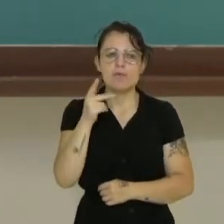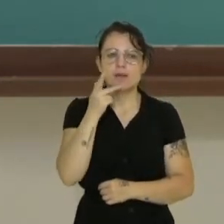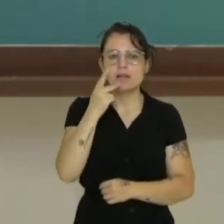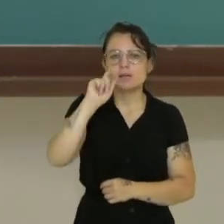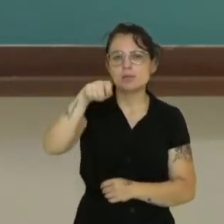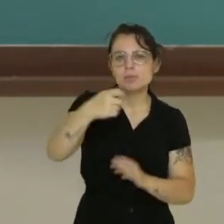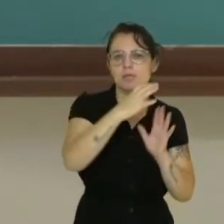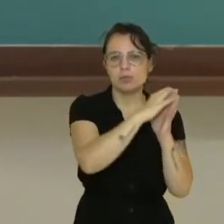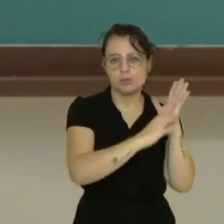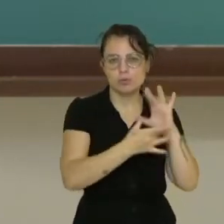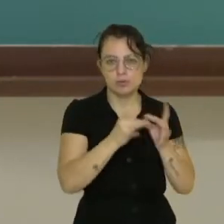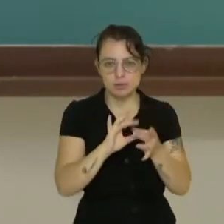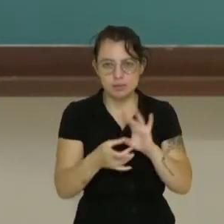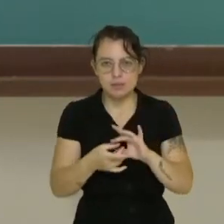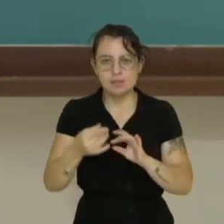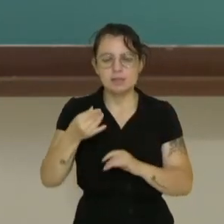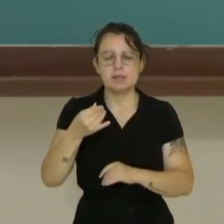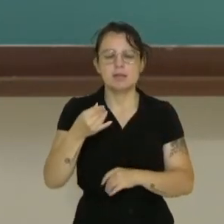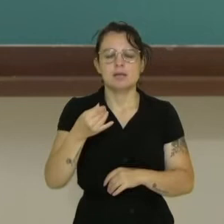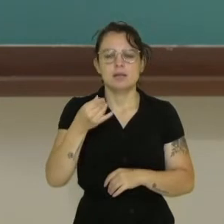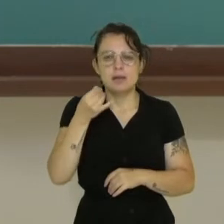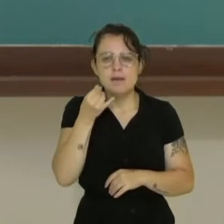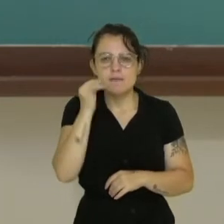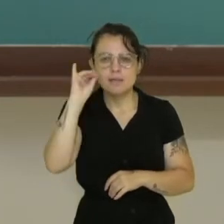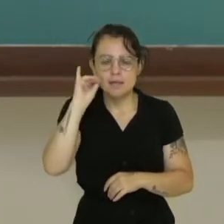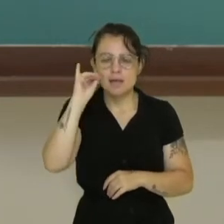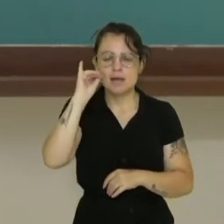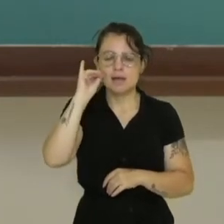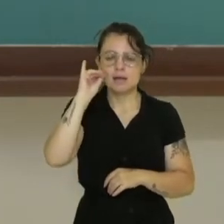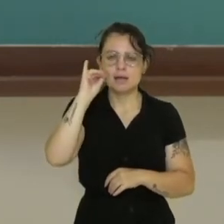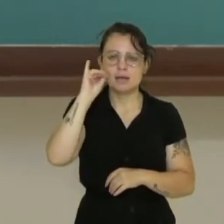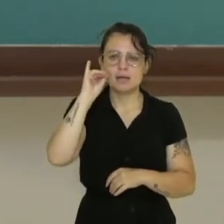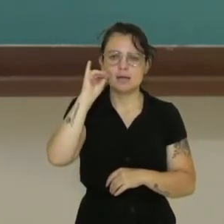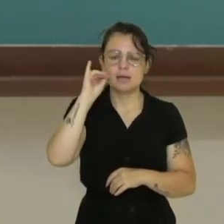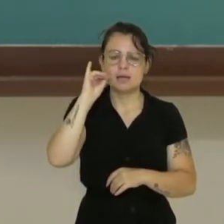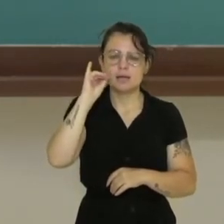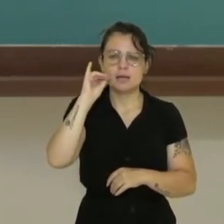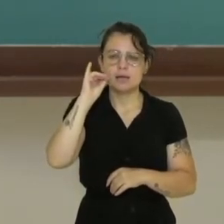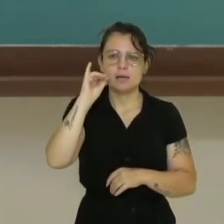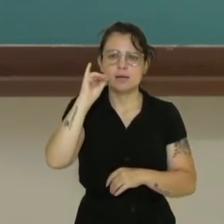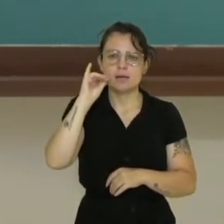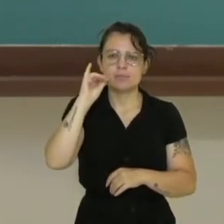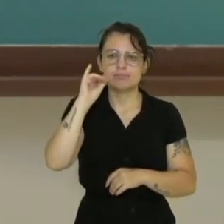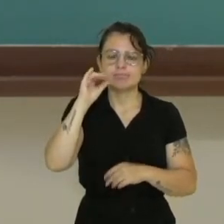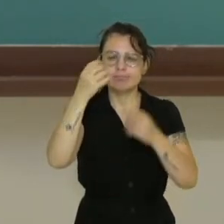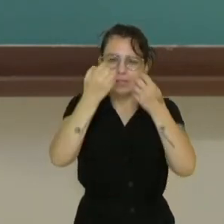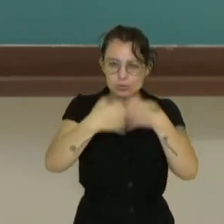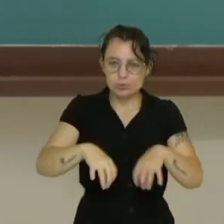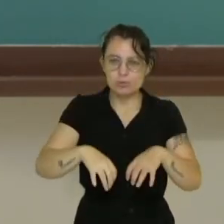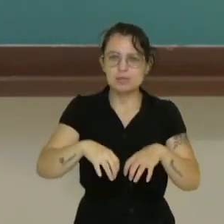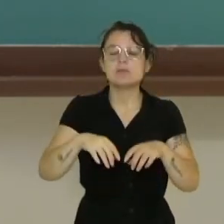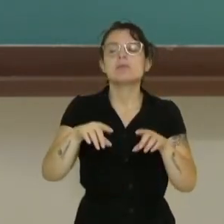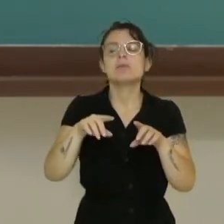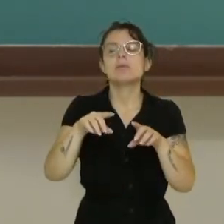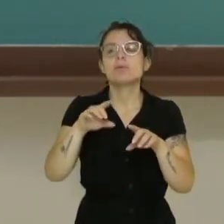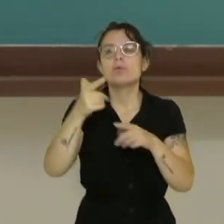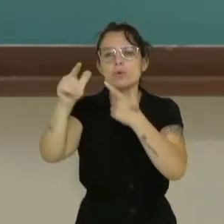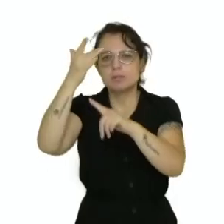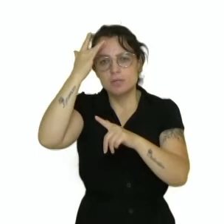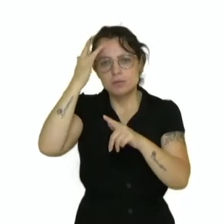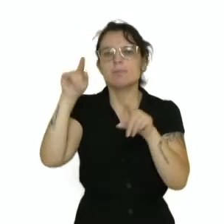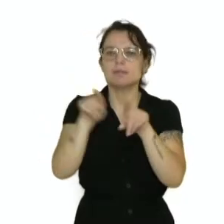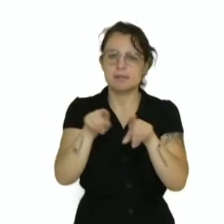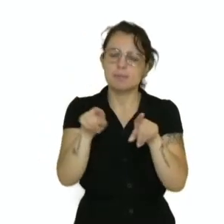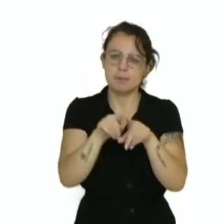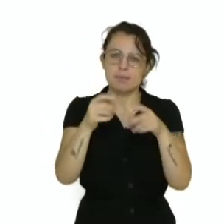contexto de evitar tragédias causadas por outras pessoas, mas também por doenças. Vamos para